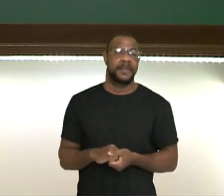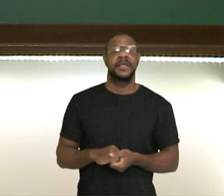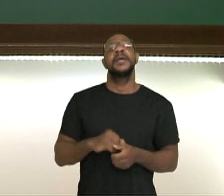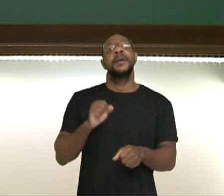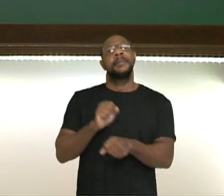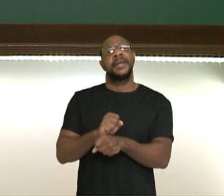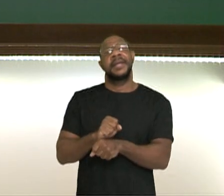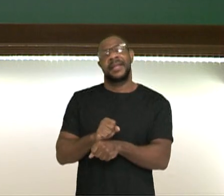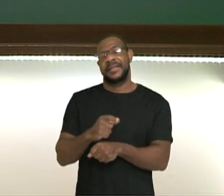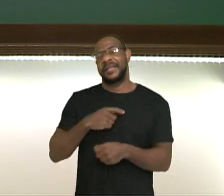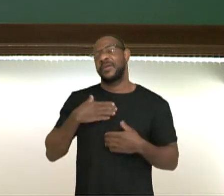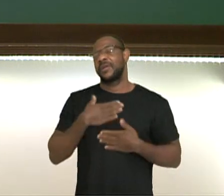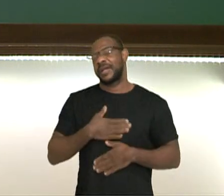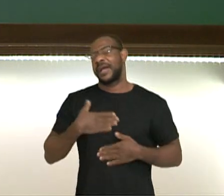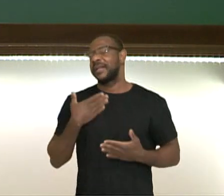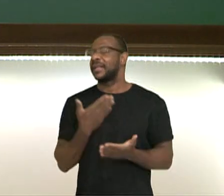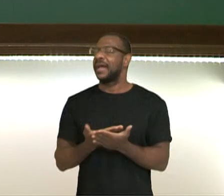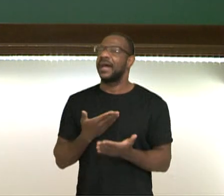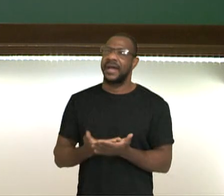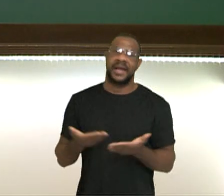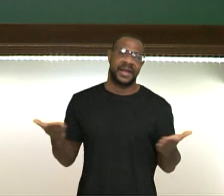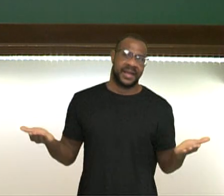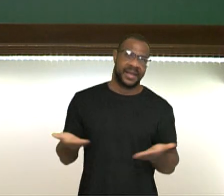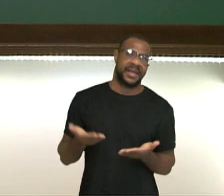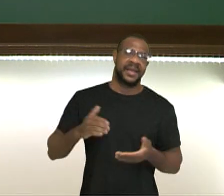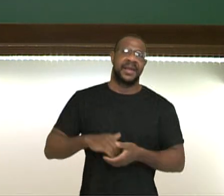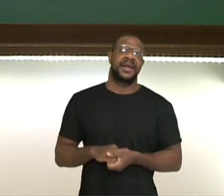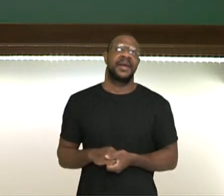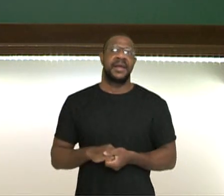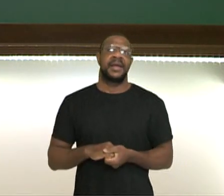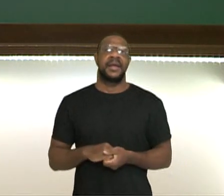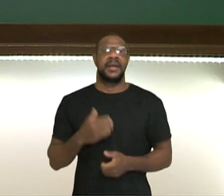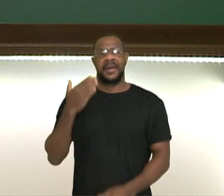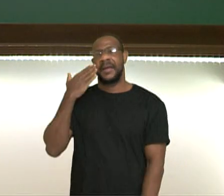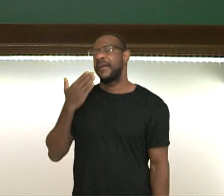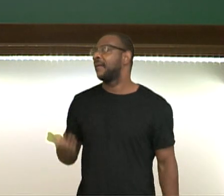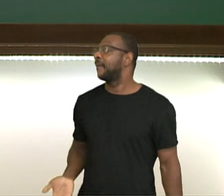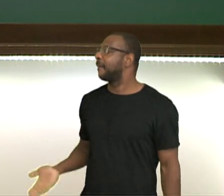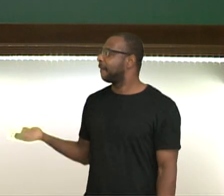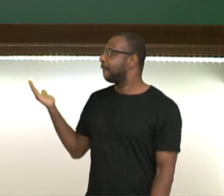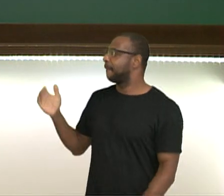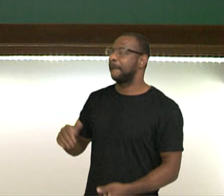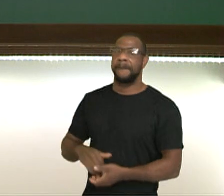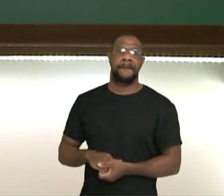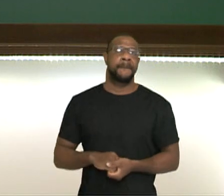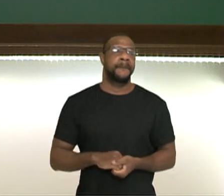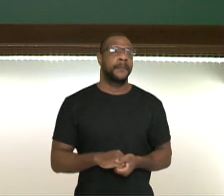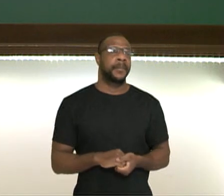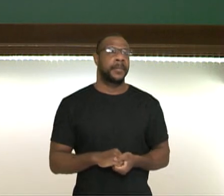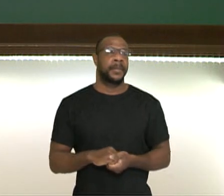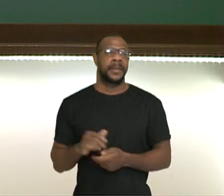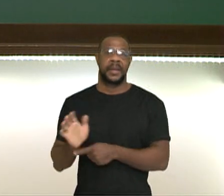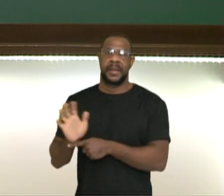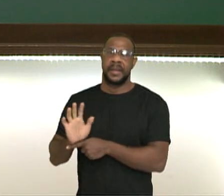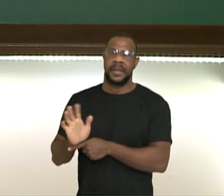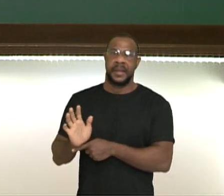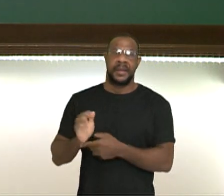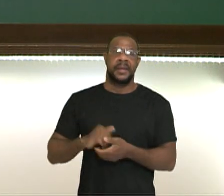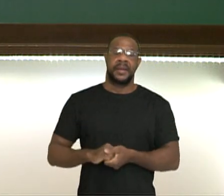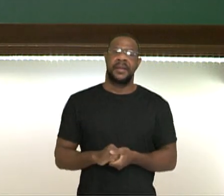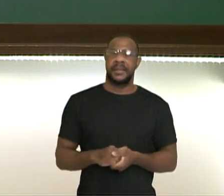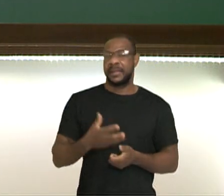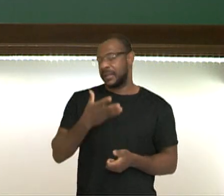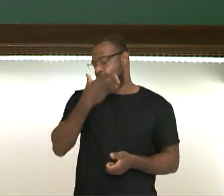que vocês tenham gostado da nossa aula hoje, né? Então, eu vou colocar aqui a minha telinha do Aula Paraná, porque eu